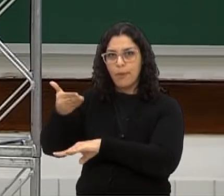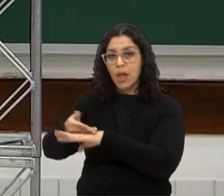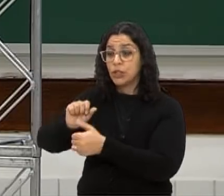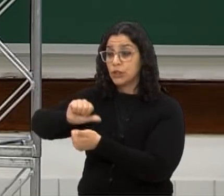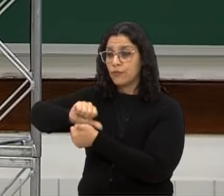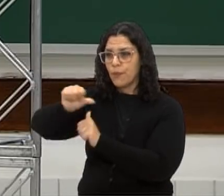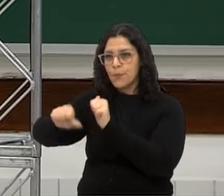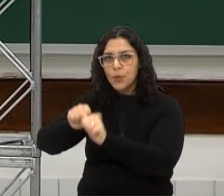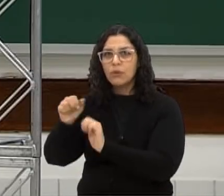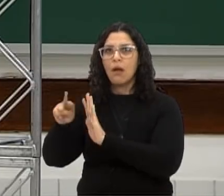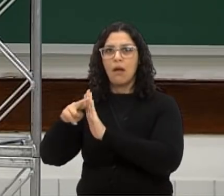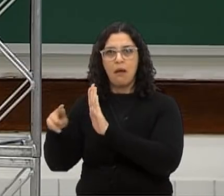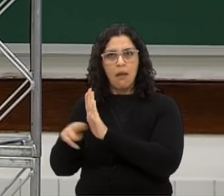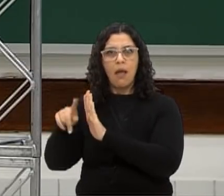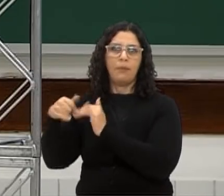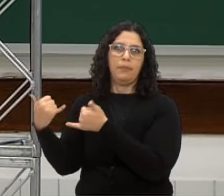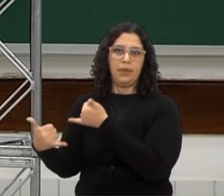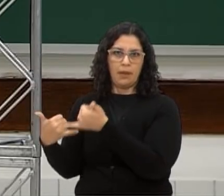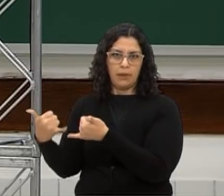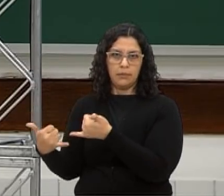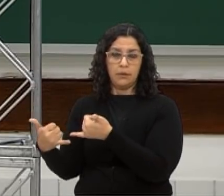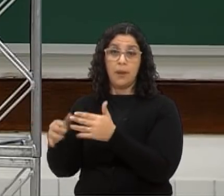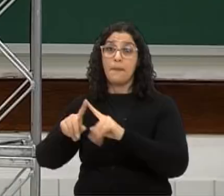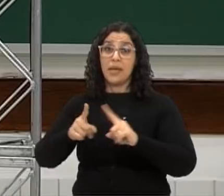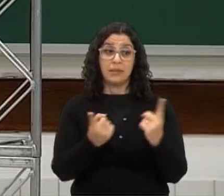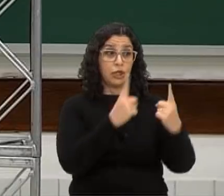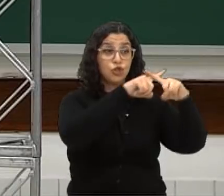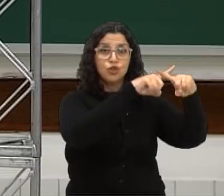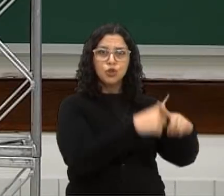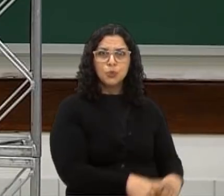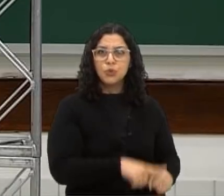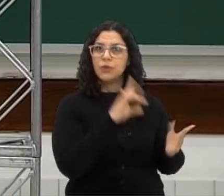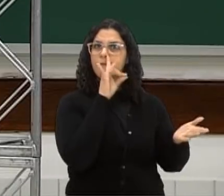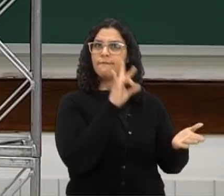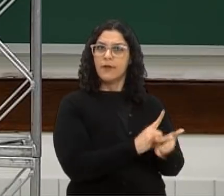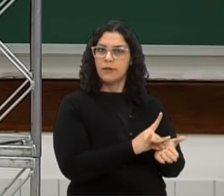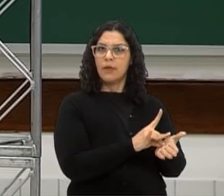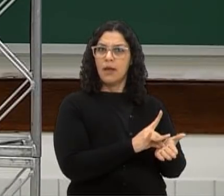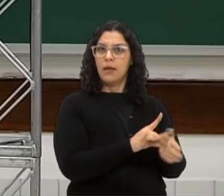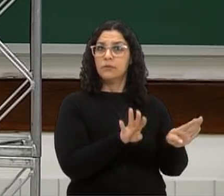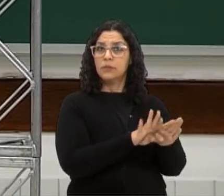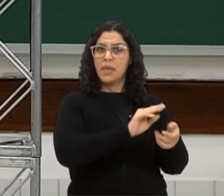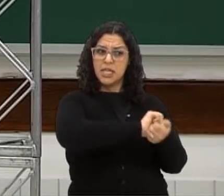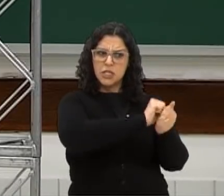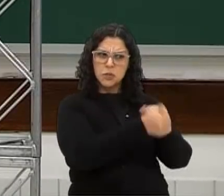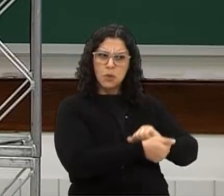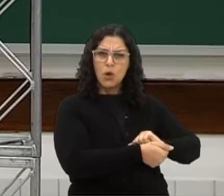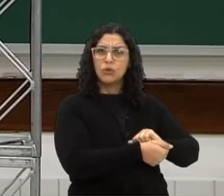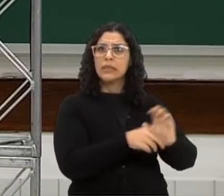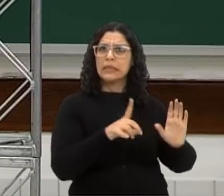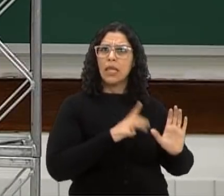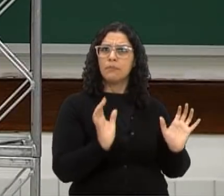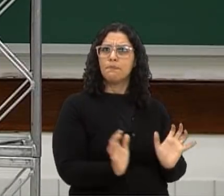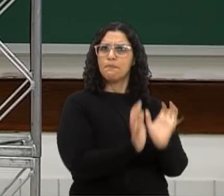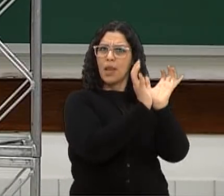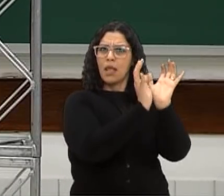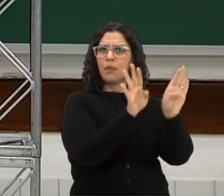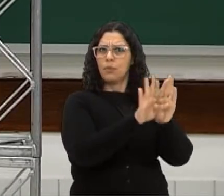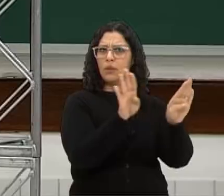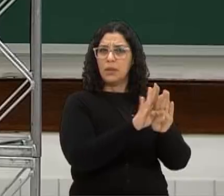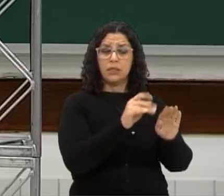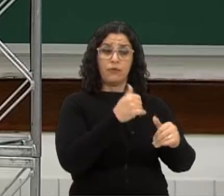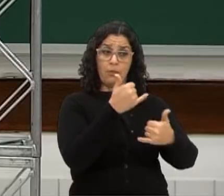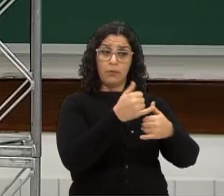modificando as regras, ele vai ser um jogo. Se eu estou num torneio, se eu vou jogar valendo um prêmio, se eu vou